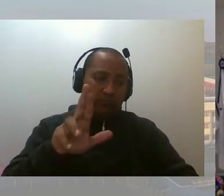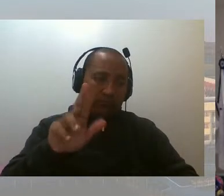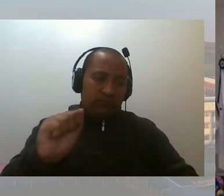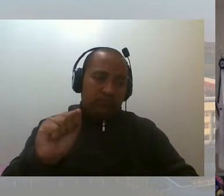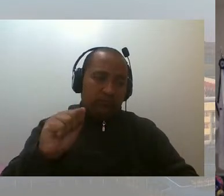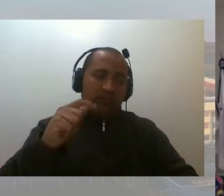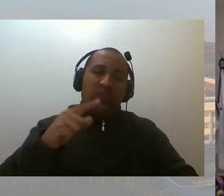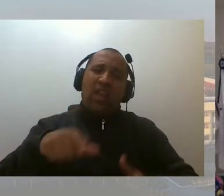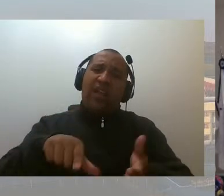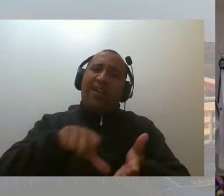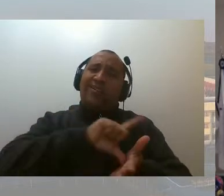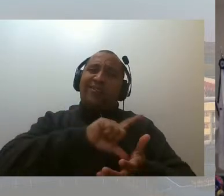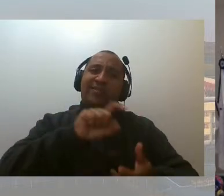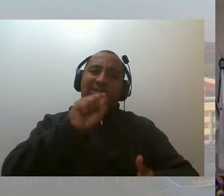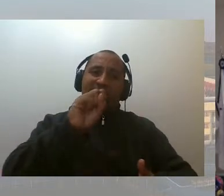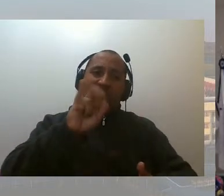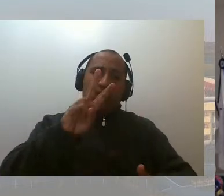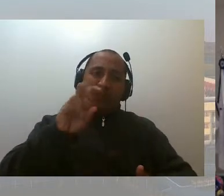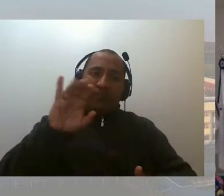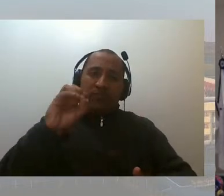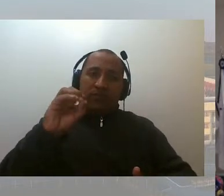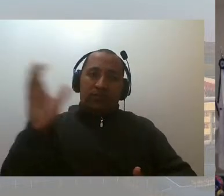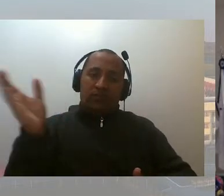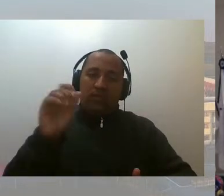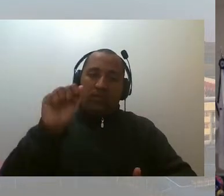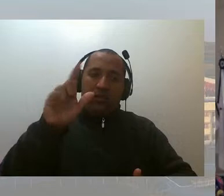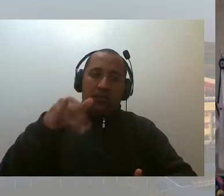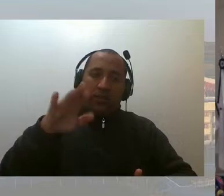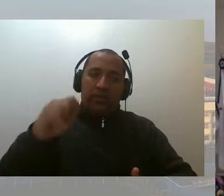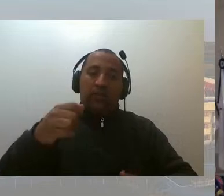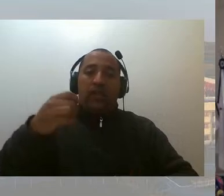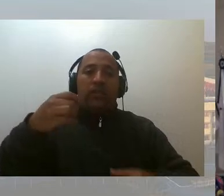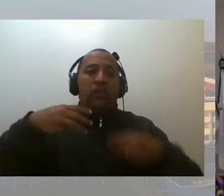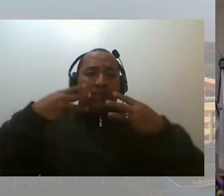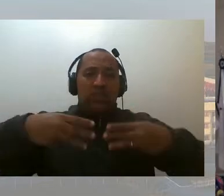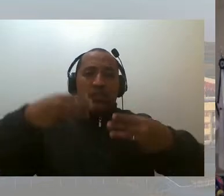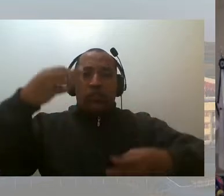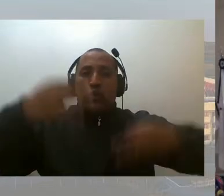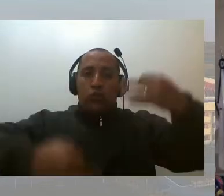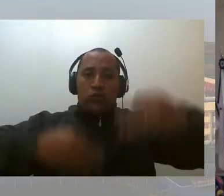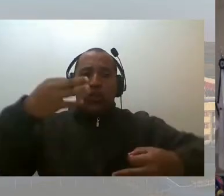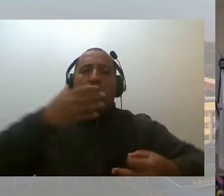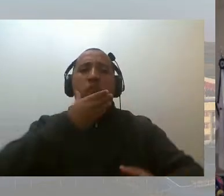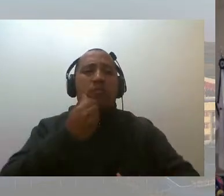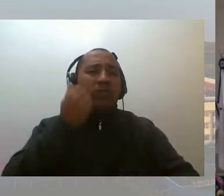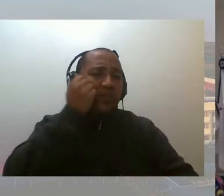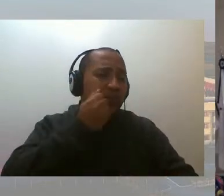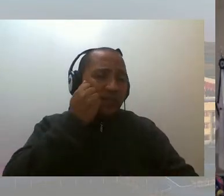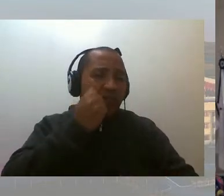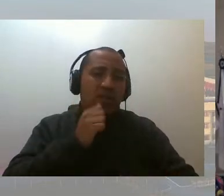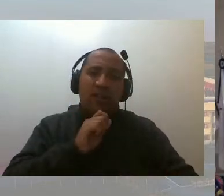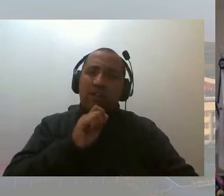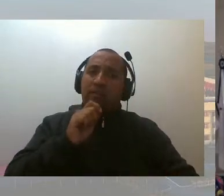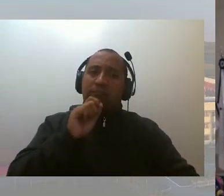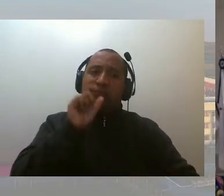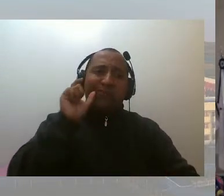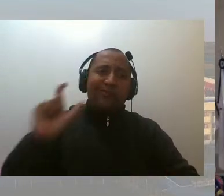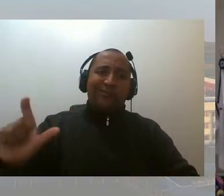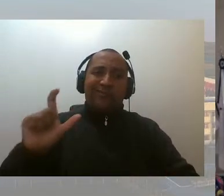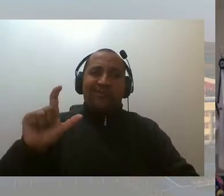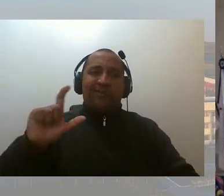Silvio Almeida, um importante ministro da Justiça, um homem negro, denunciou o racismo estrutural no